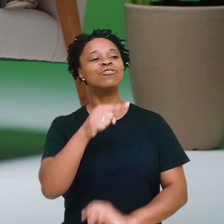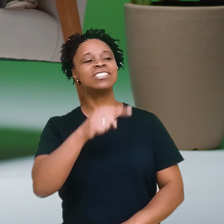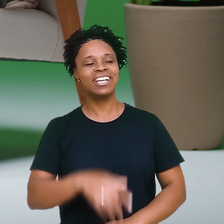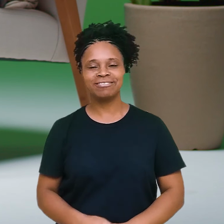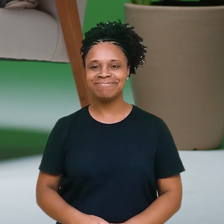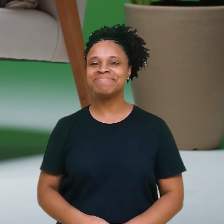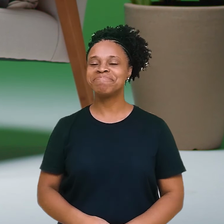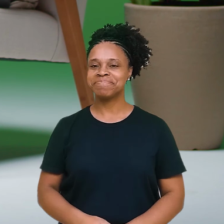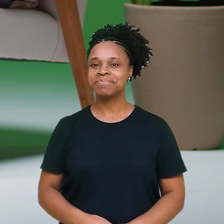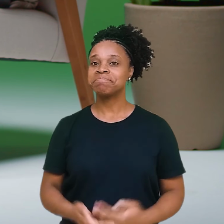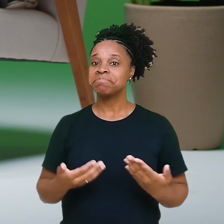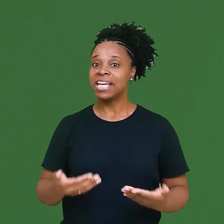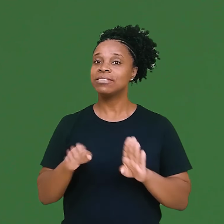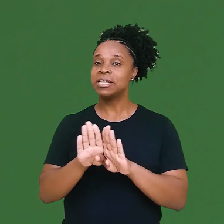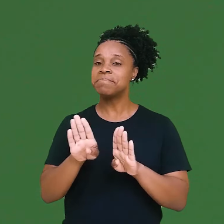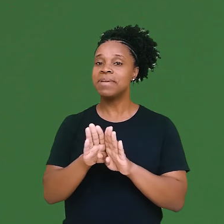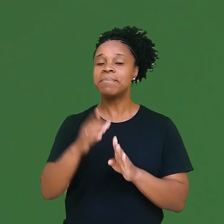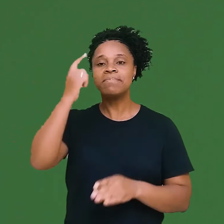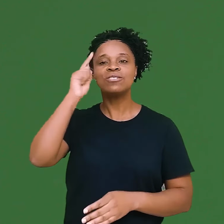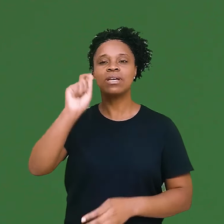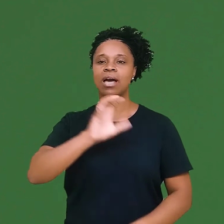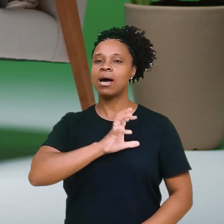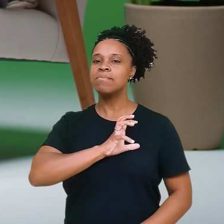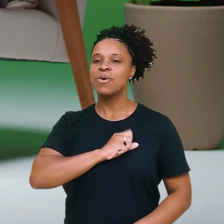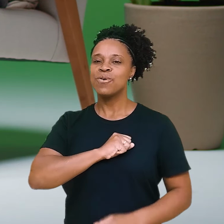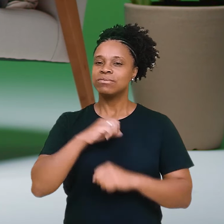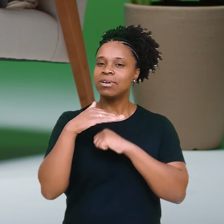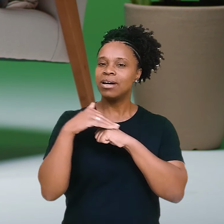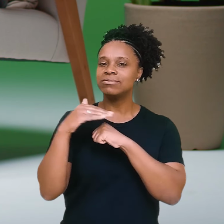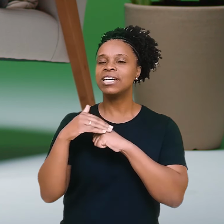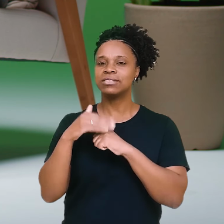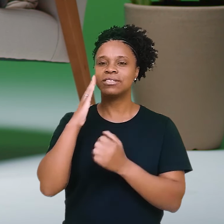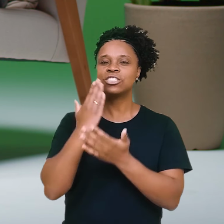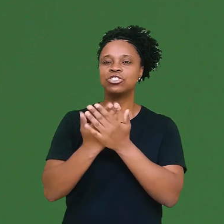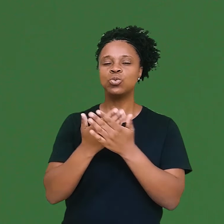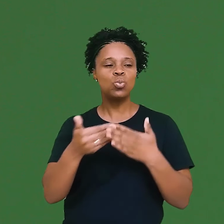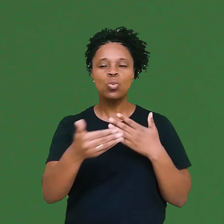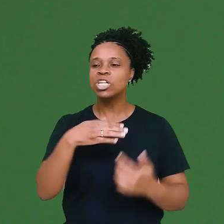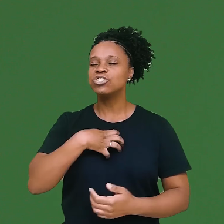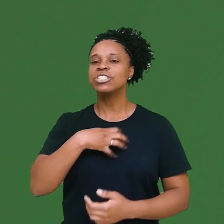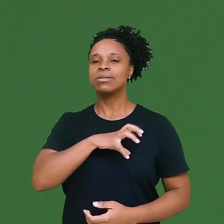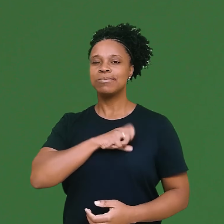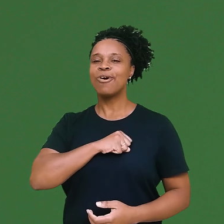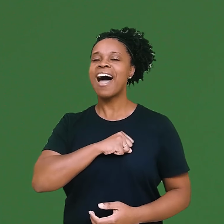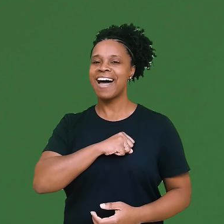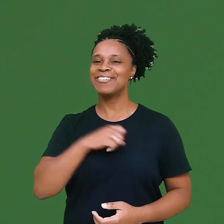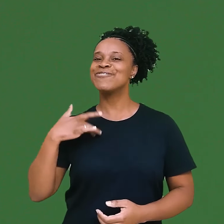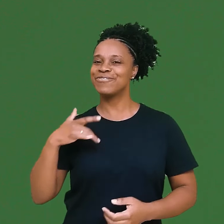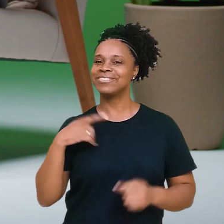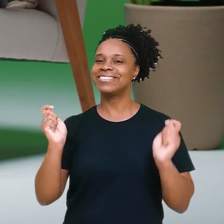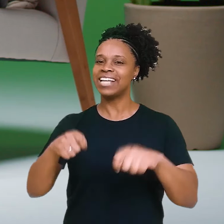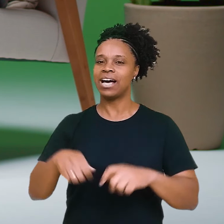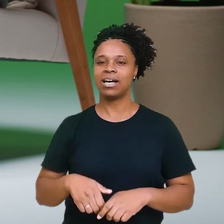E você, Lu? Eu falo que eu sou pessoa do amor, assim, do afeto, sabe? Eu acho que qualquer forma de amor vale a pena,